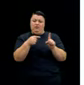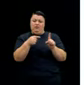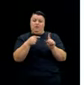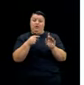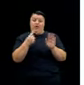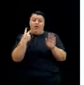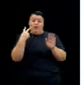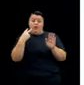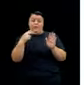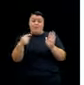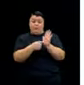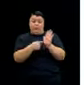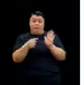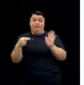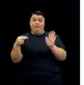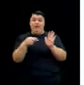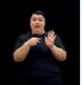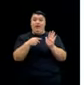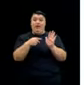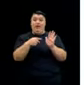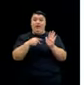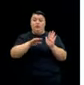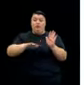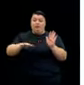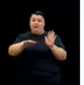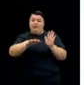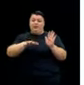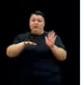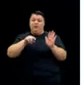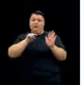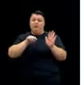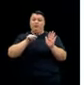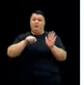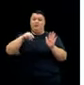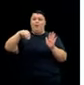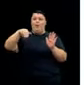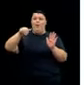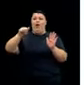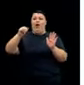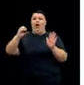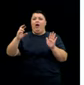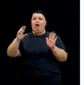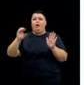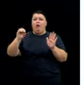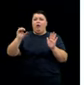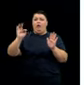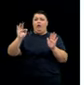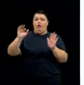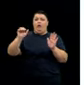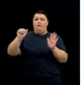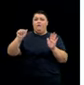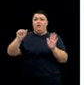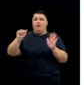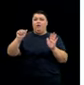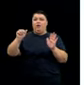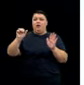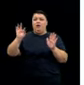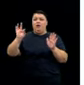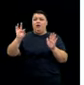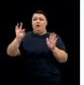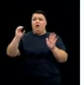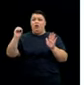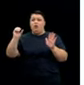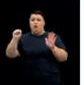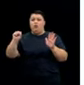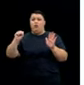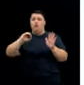que farão a sua fagocitose, que vão acabar com ele, que são os macrófagos ou os neutrófagos. Então, o anticorpo vai grudar